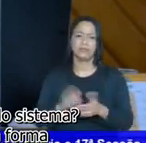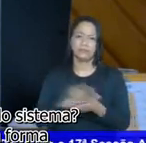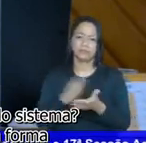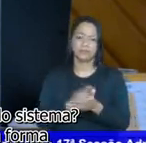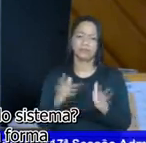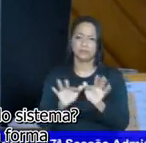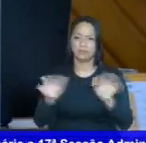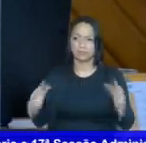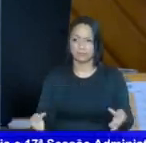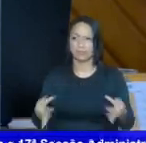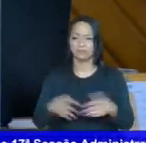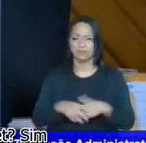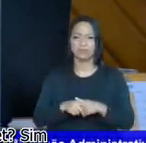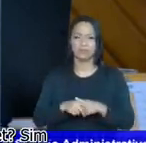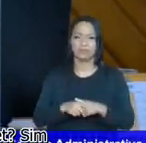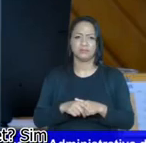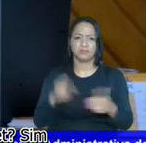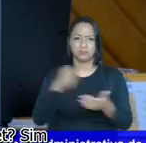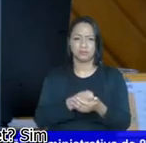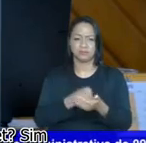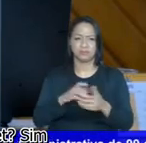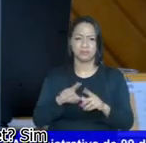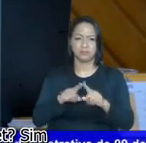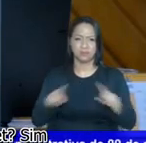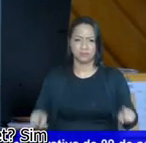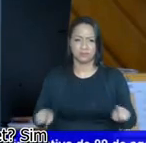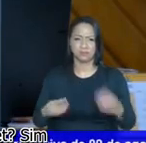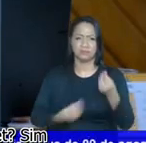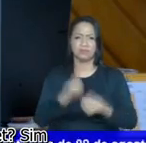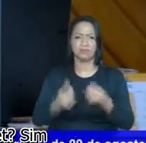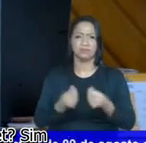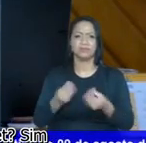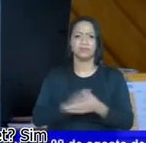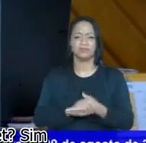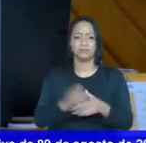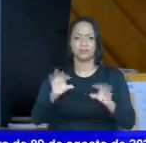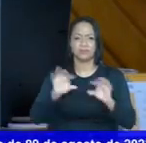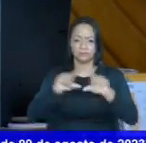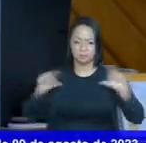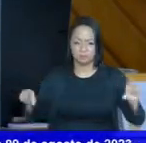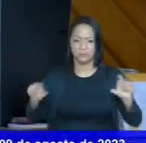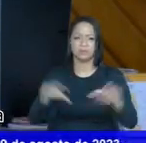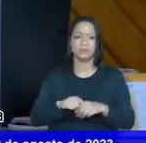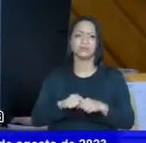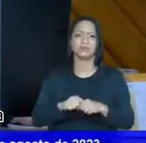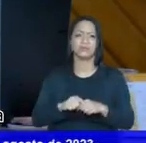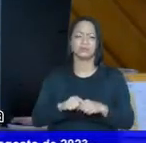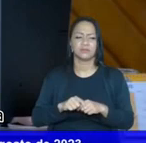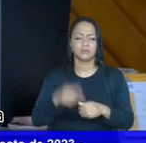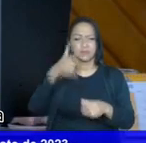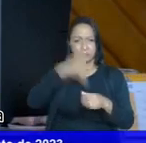possibilitou ver de outra forma o gasto. Mas como é que foi feito esse gasto? Por ticket? Sim, por